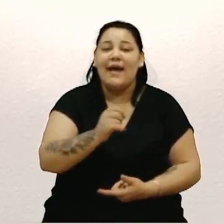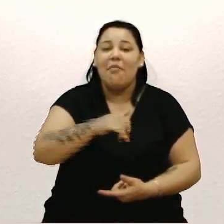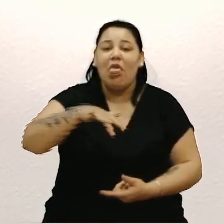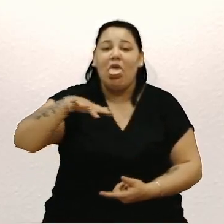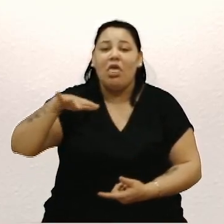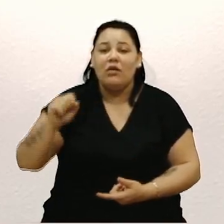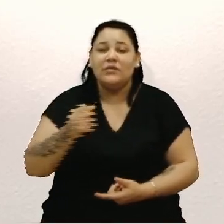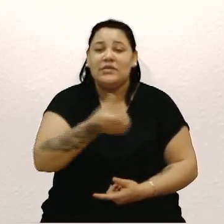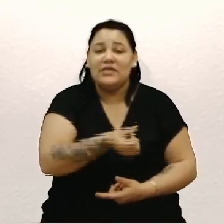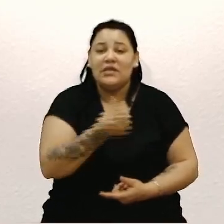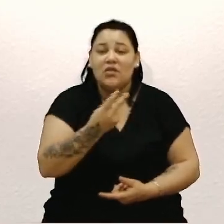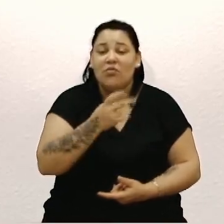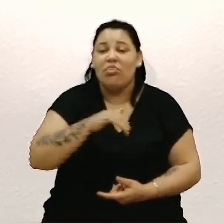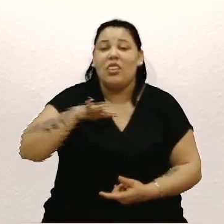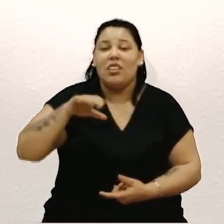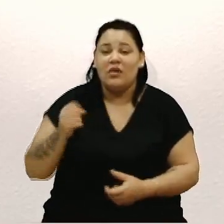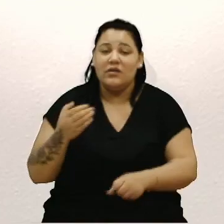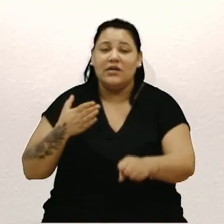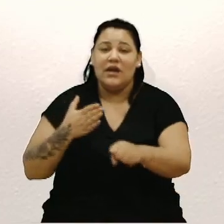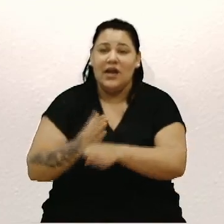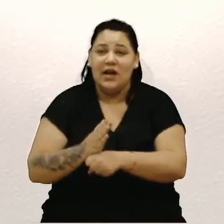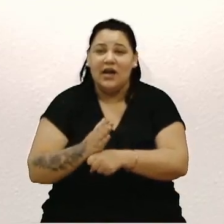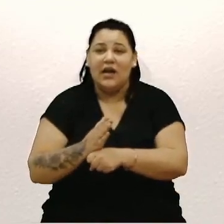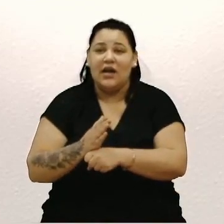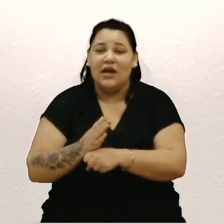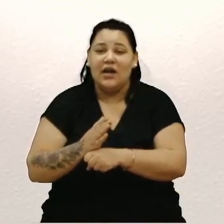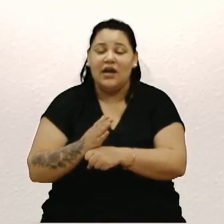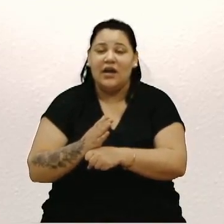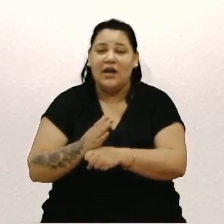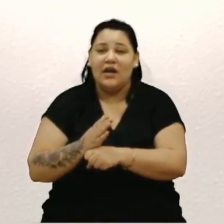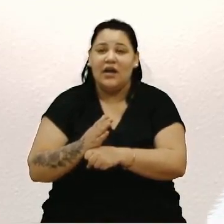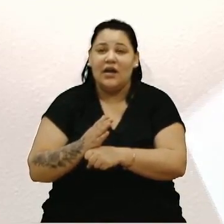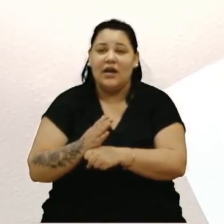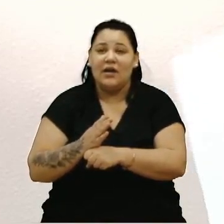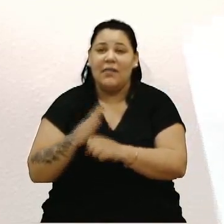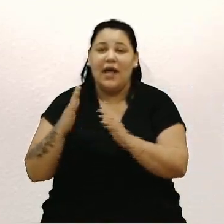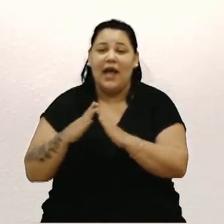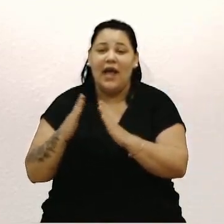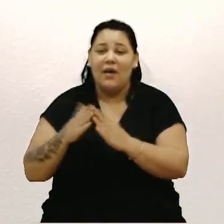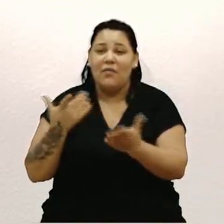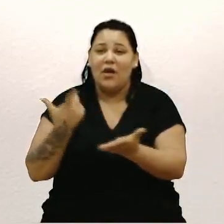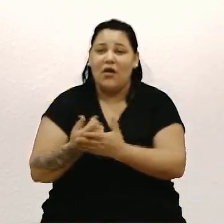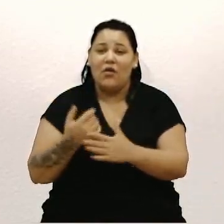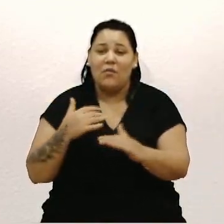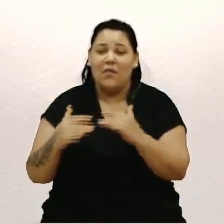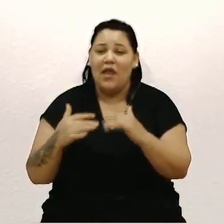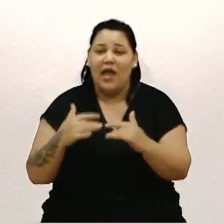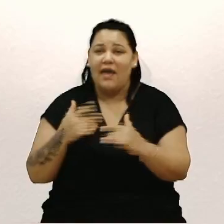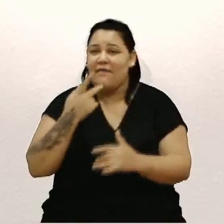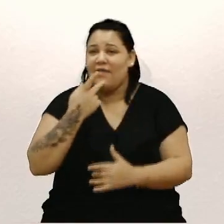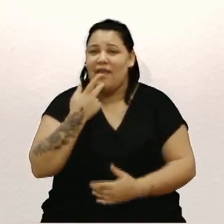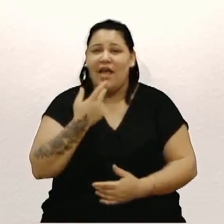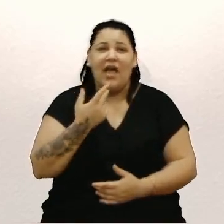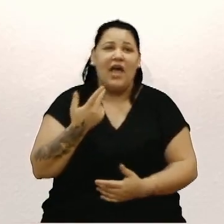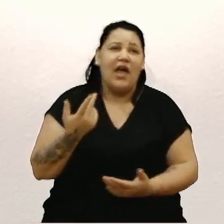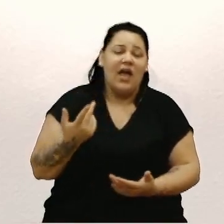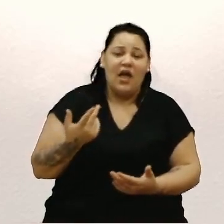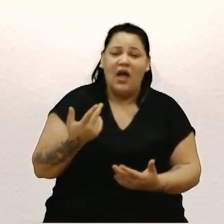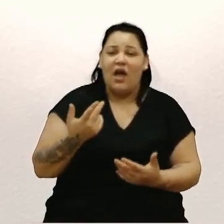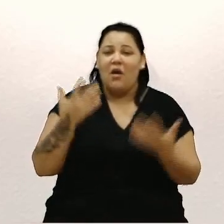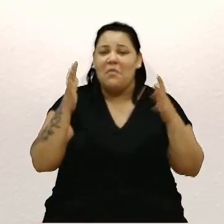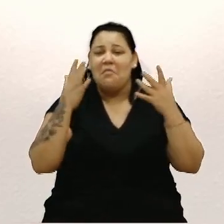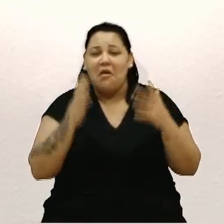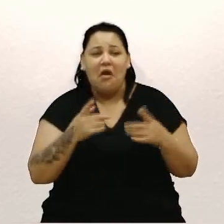62 milhões de reais foram aprovados pela casa para comprar máquina e se vangloreio. Se não fosse a compra daquelas máquinas. Mas